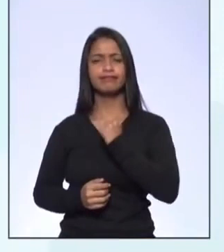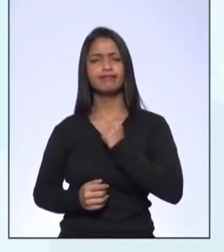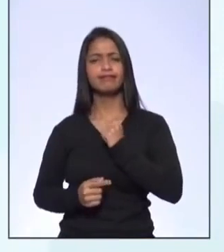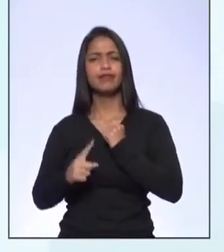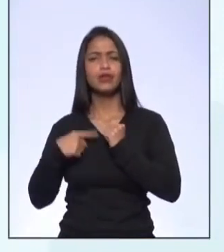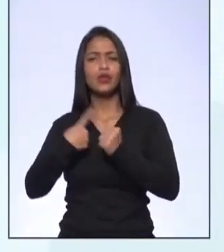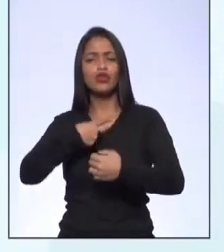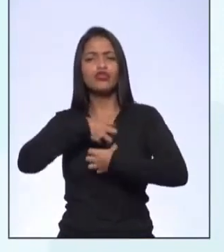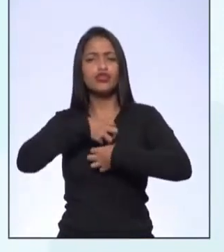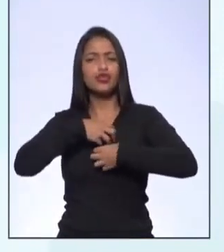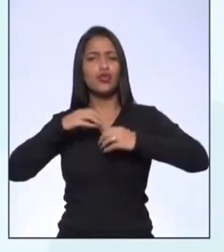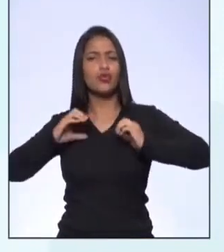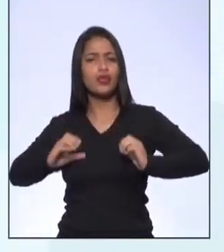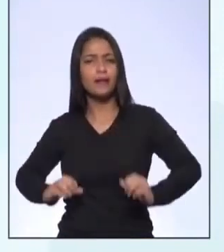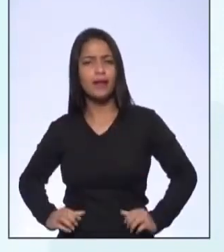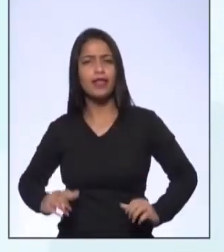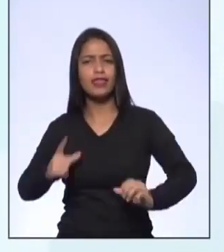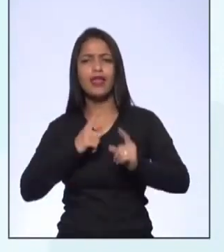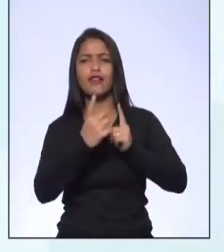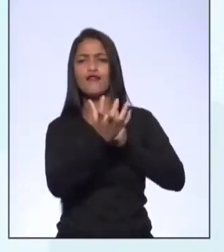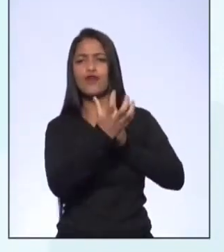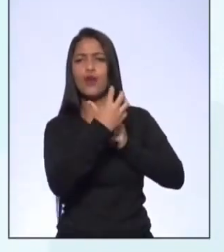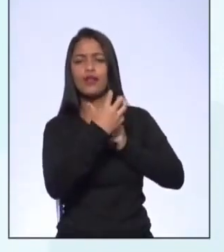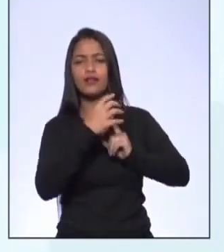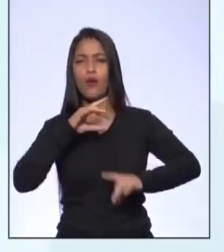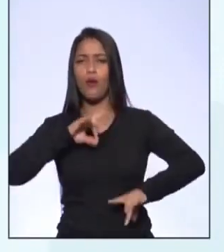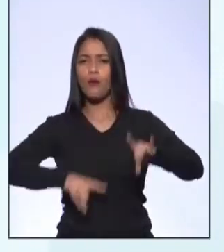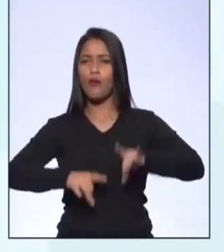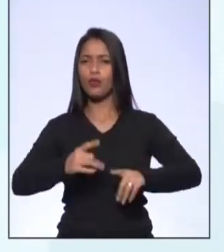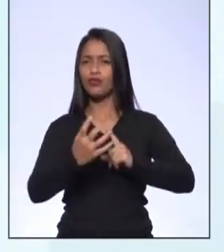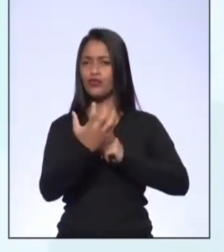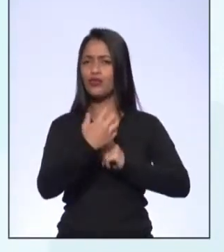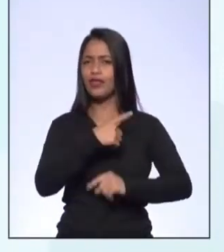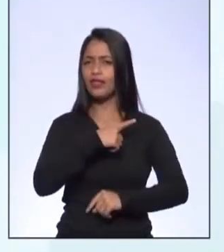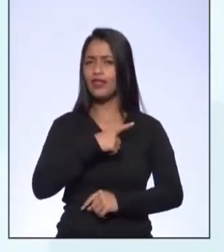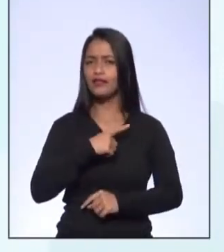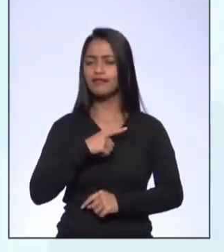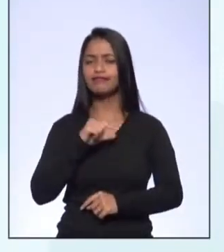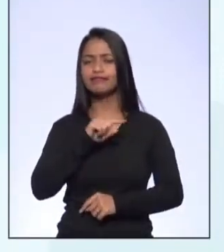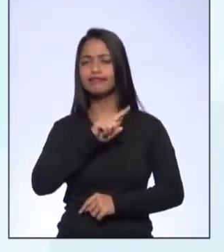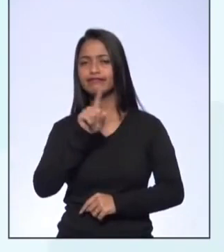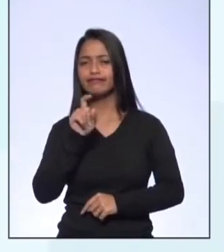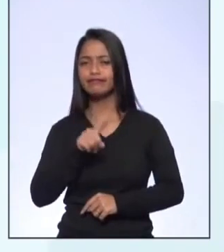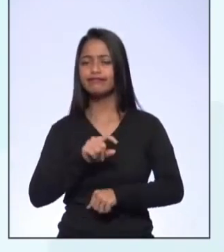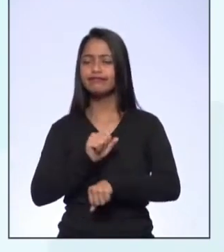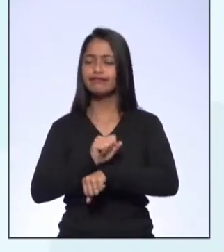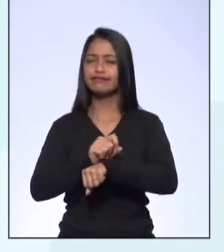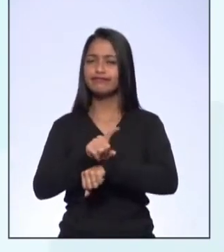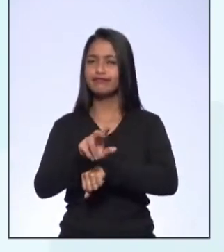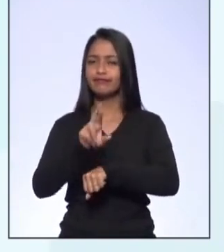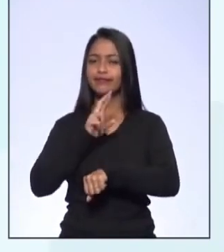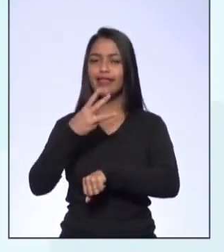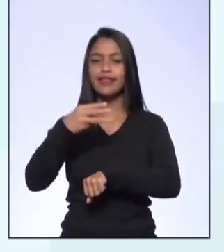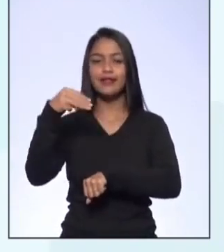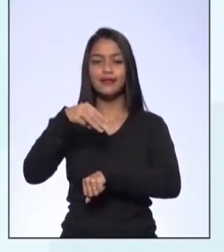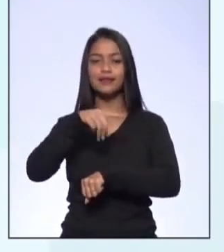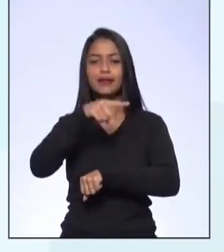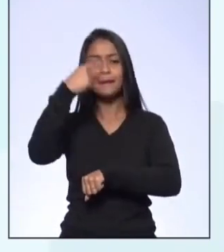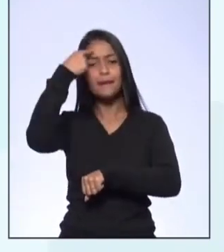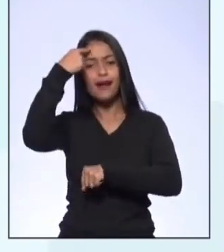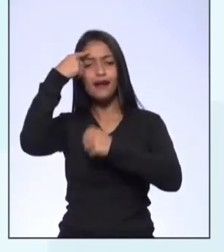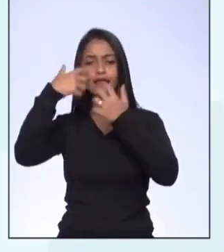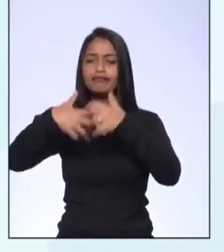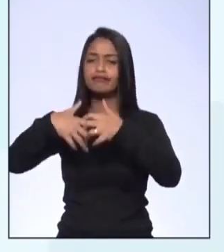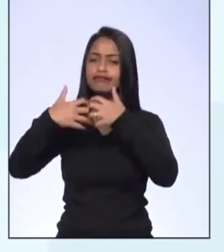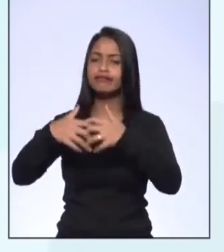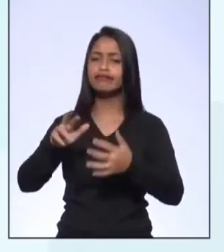nosso comportamento é influenciado pelos hormônios? Tá, vou dar aí 3 minutinhos para vocês pensarem, para vocês